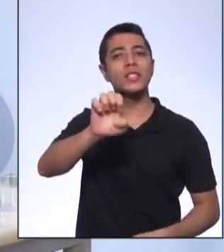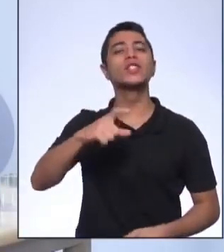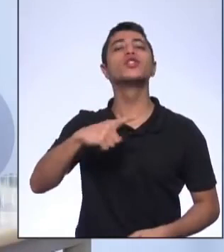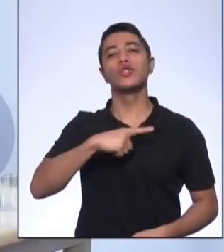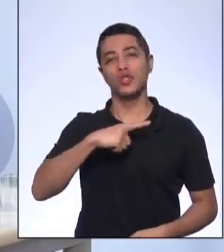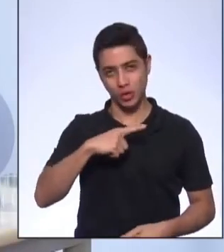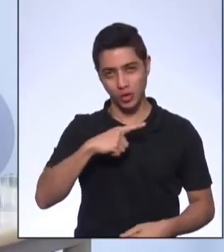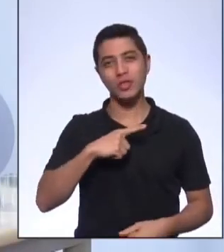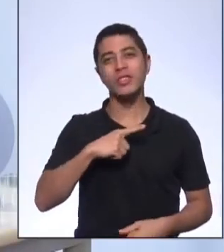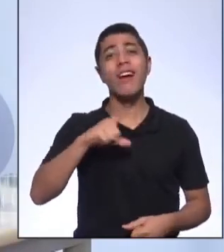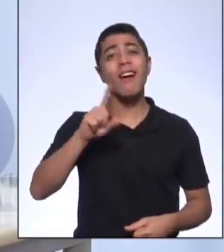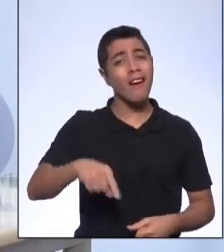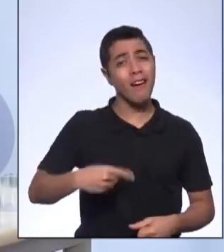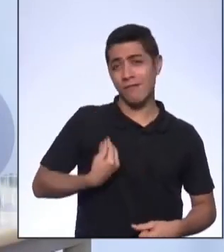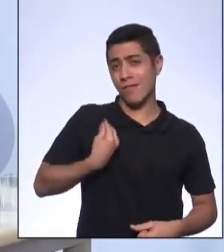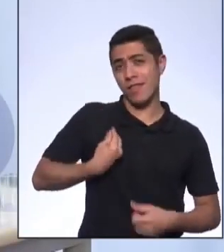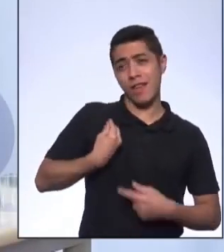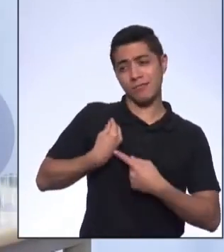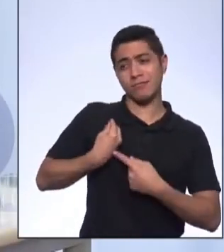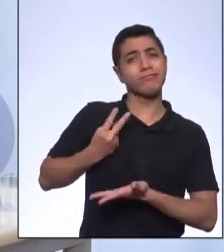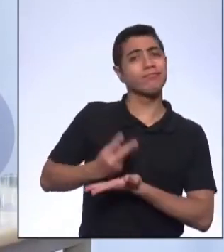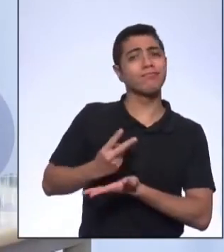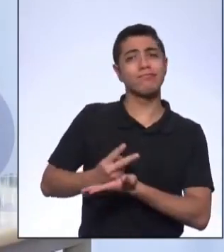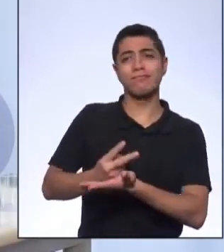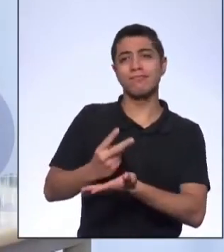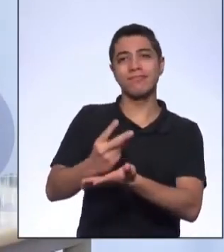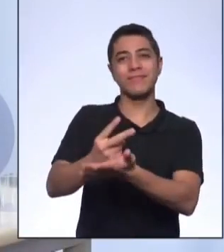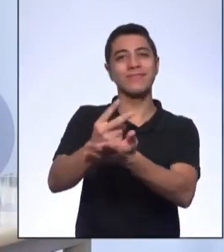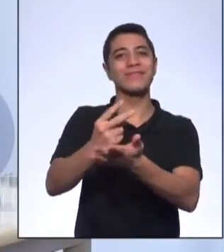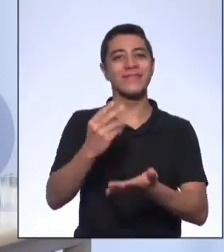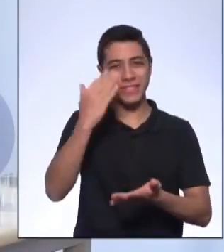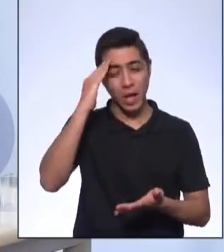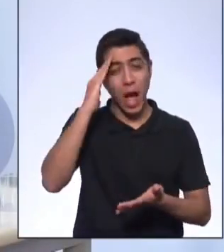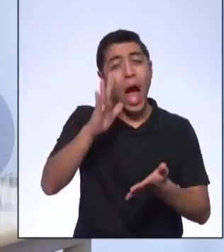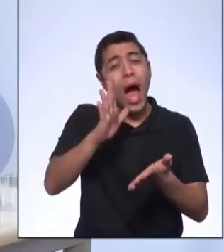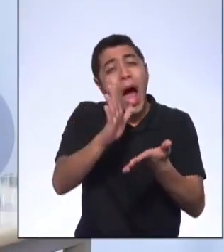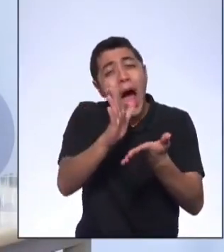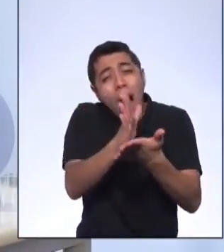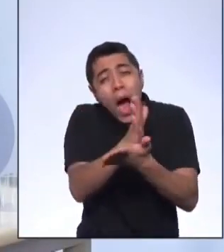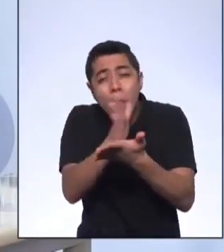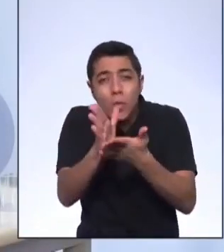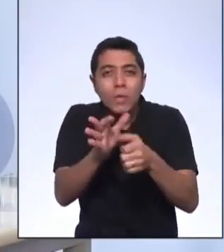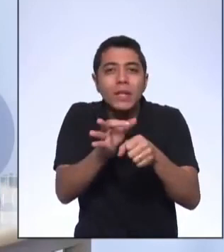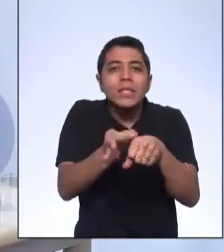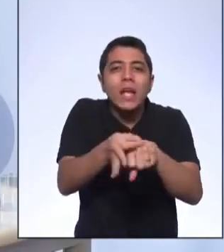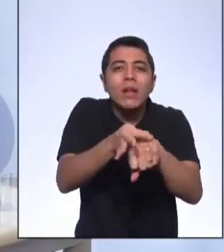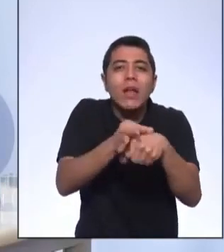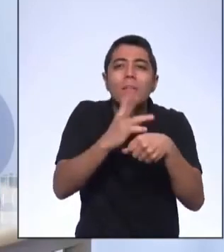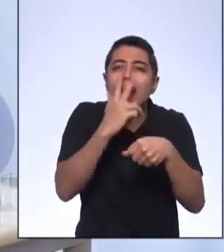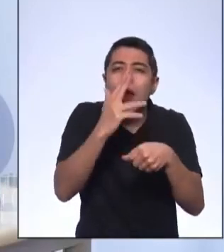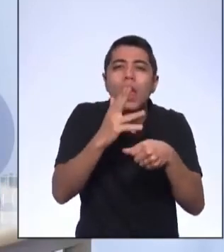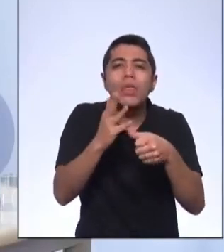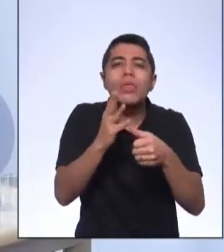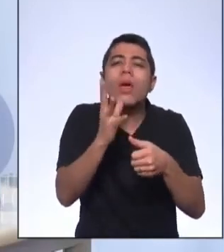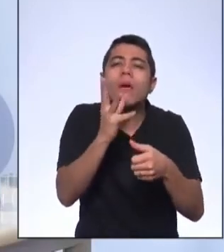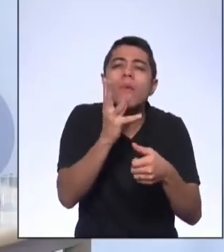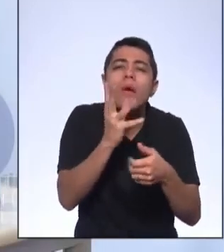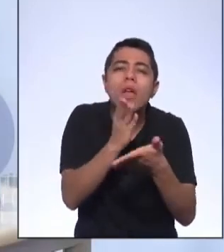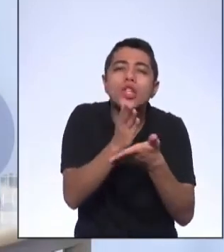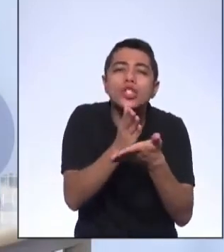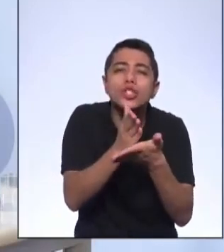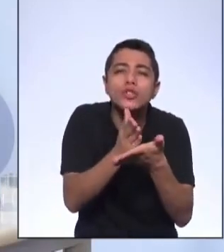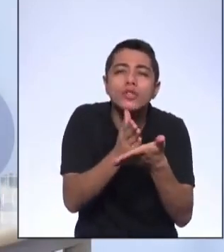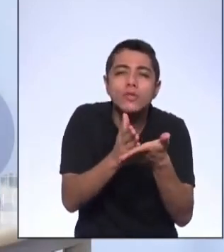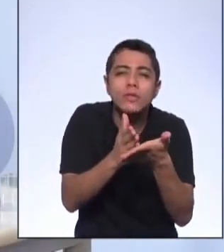como os neurônios, né, que quase que não se dividem. Né? Eles se dividem, mas muito lentamente, ou seja, ficam quase que a vida toda